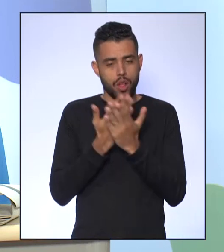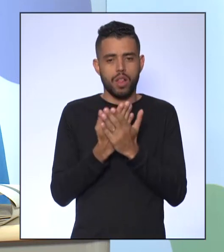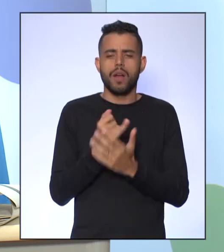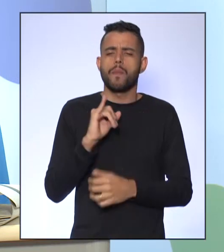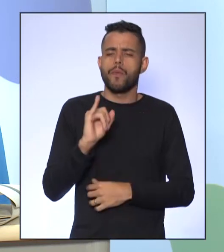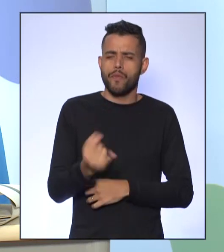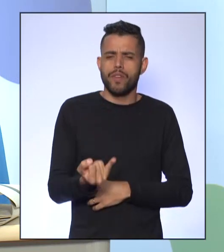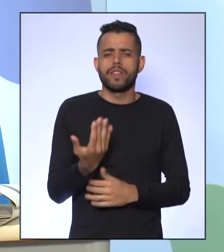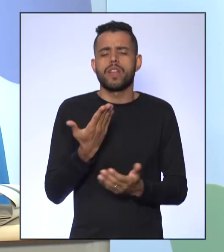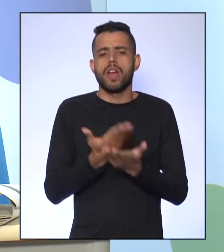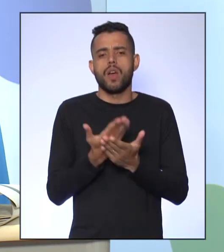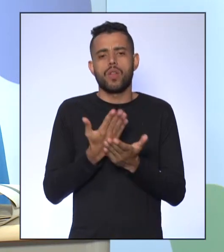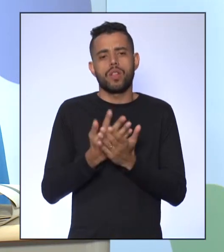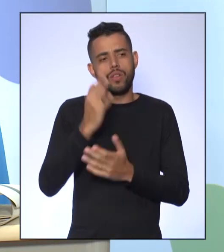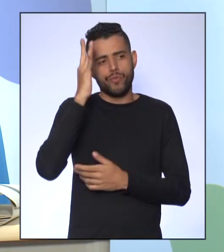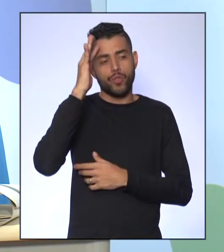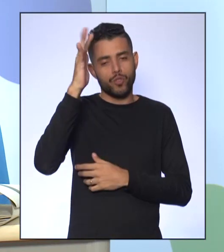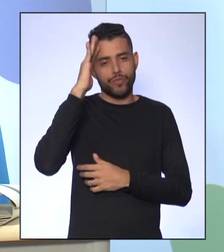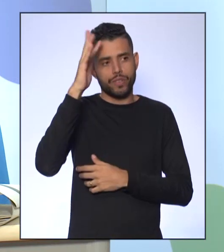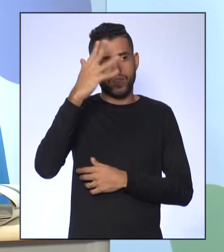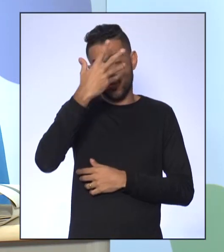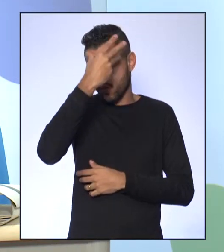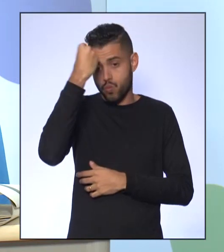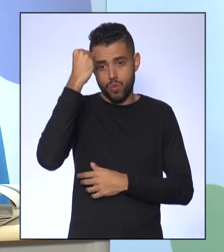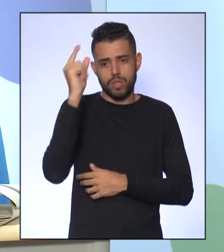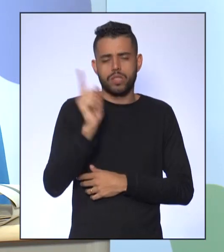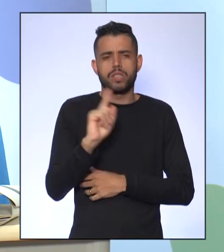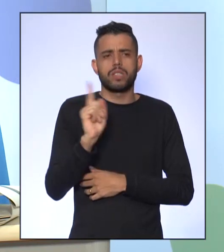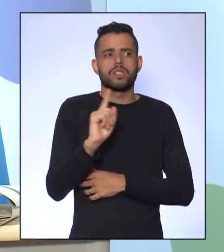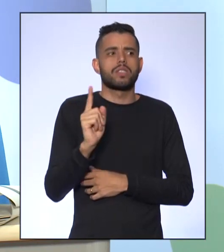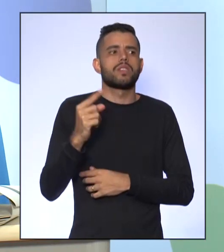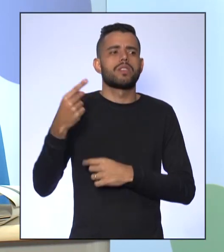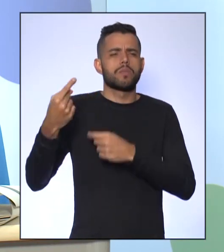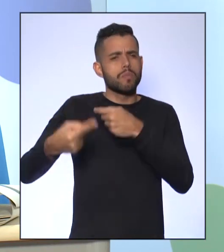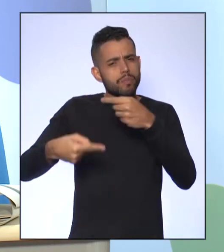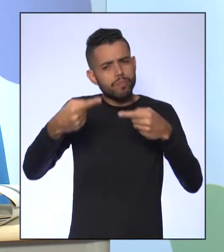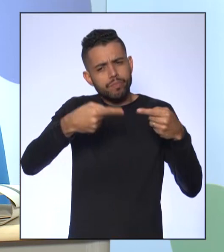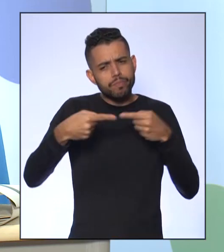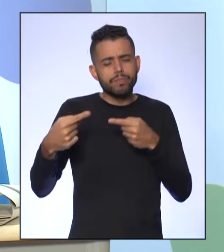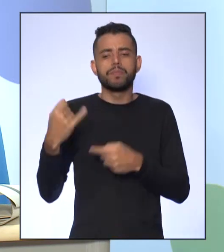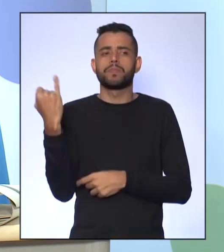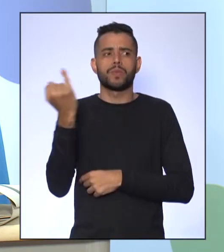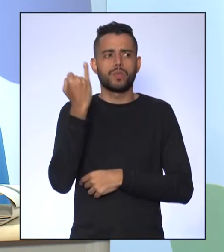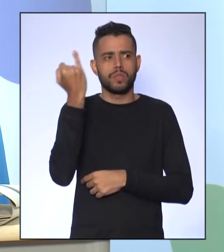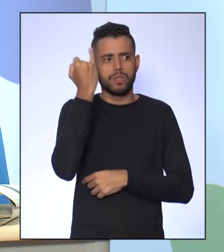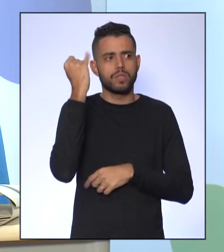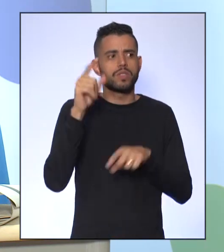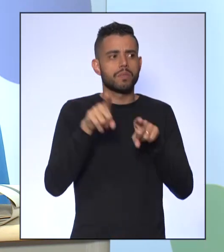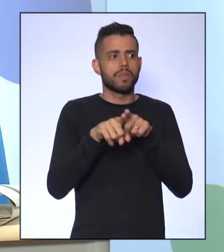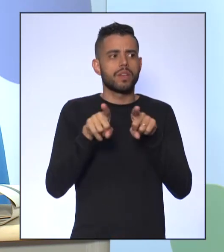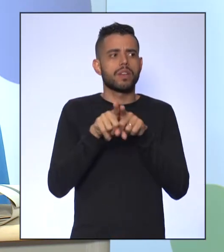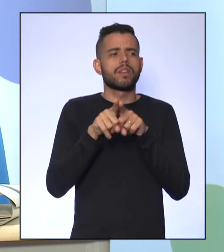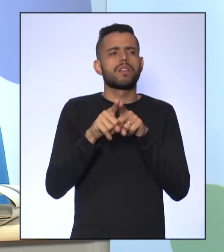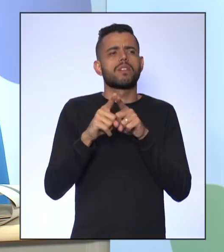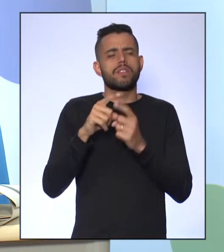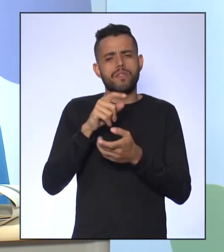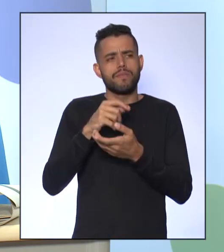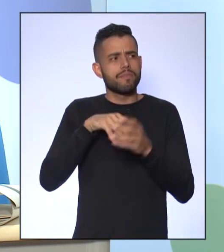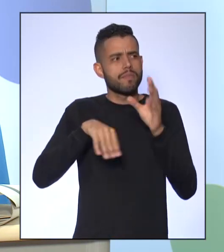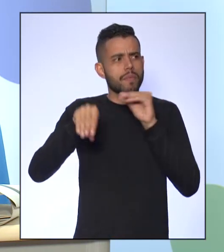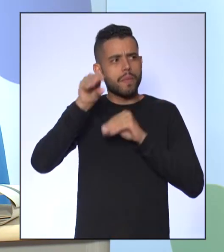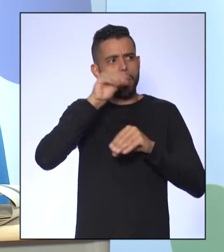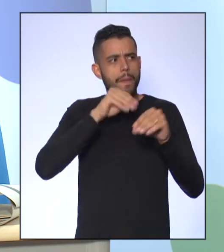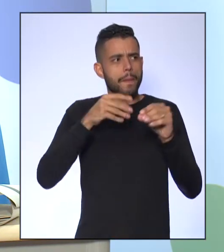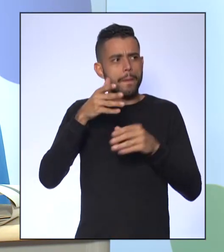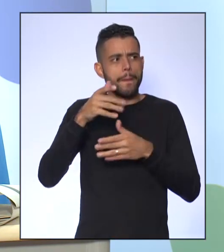a aula de filosofia e não esqueçam da importância do debate, né, da fala e da escrita.